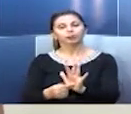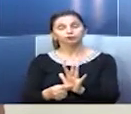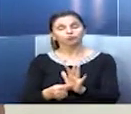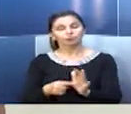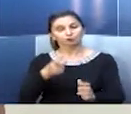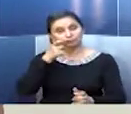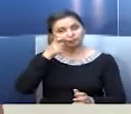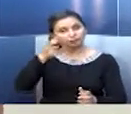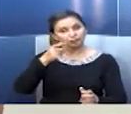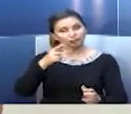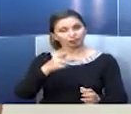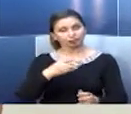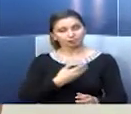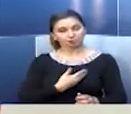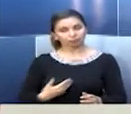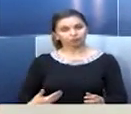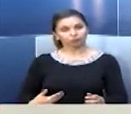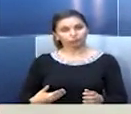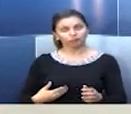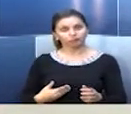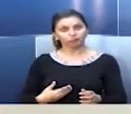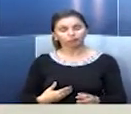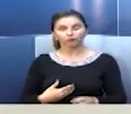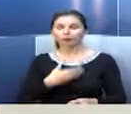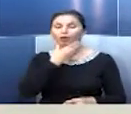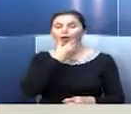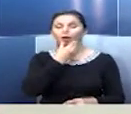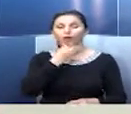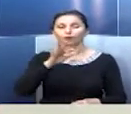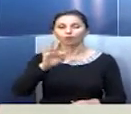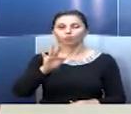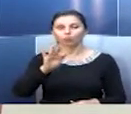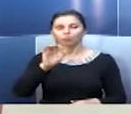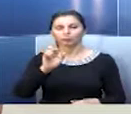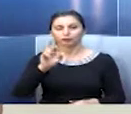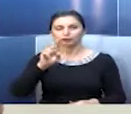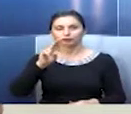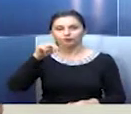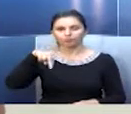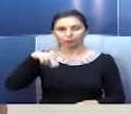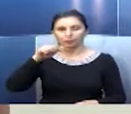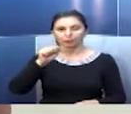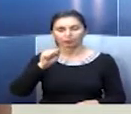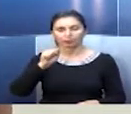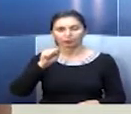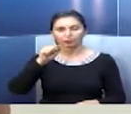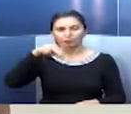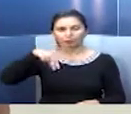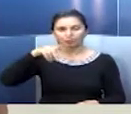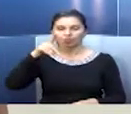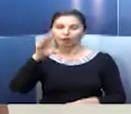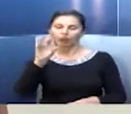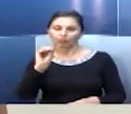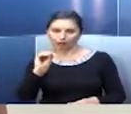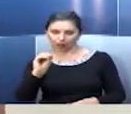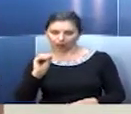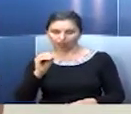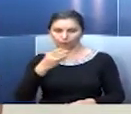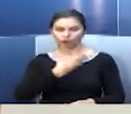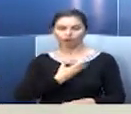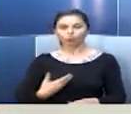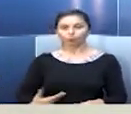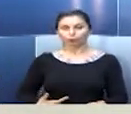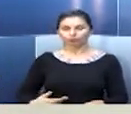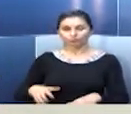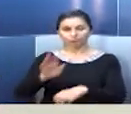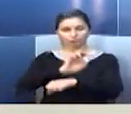público ao senhor Fernando da Mata Pimentel, digníssimo governador